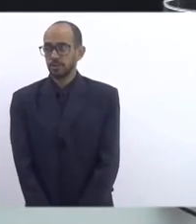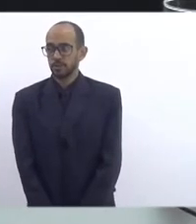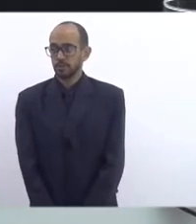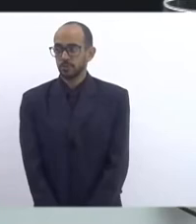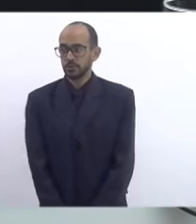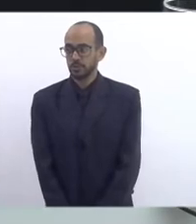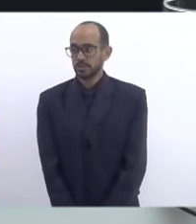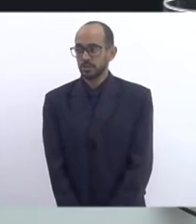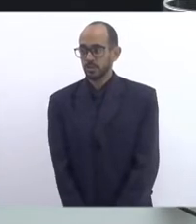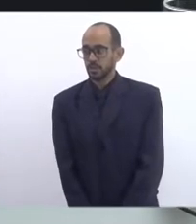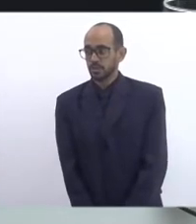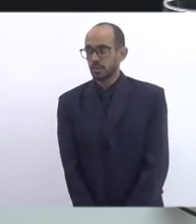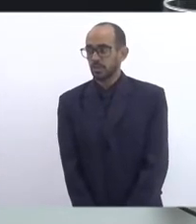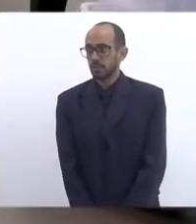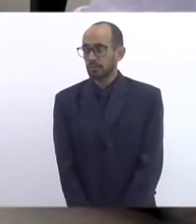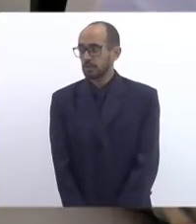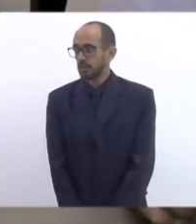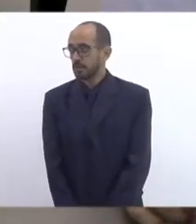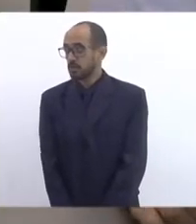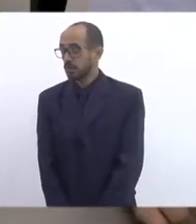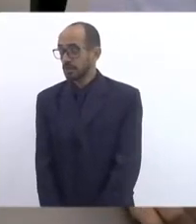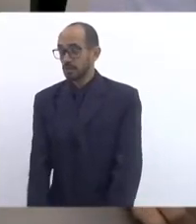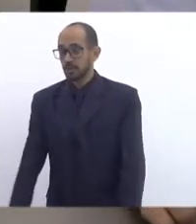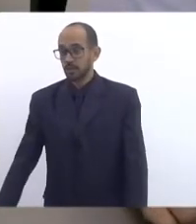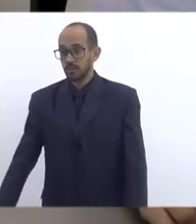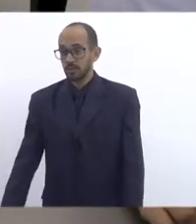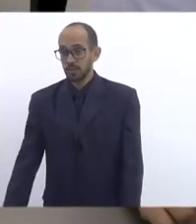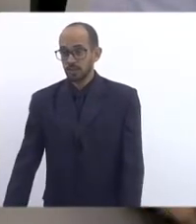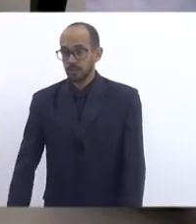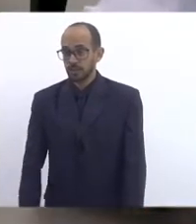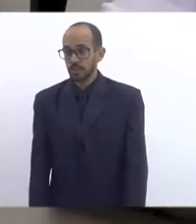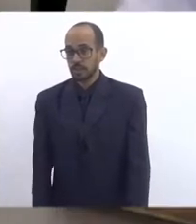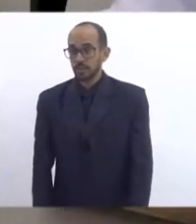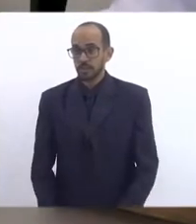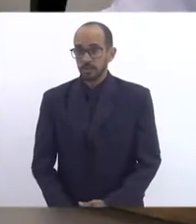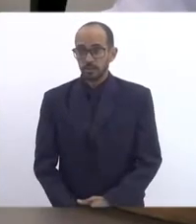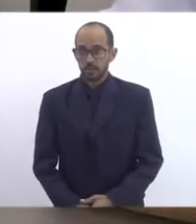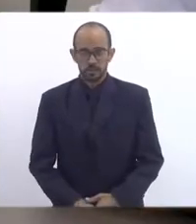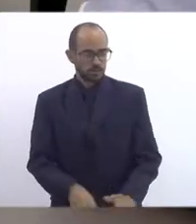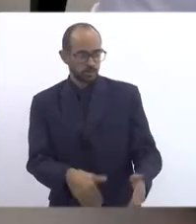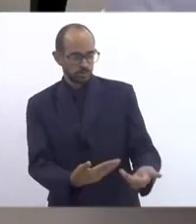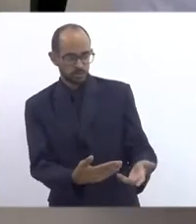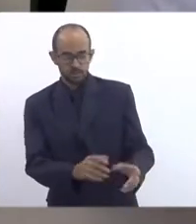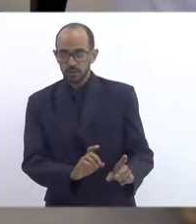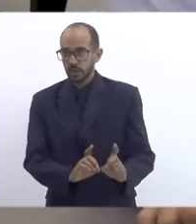porque nesse... Desculpa, pode falar. A identificação é que é por muda. Crachá.